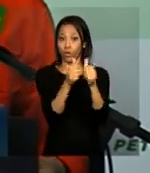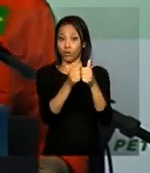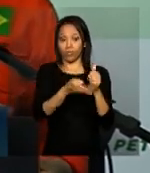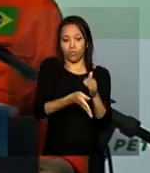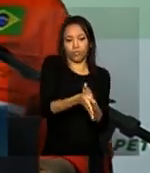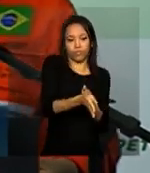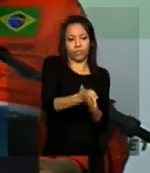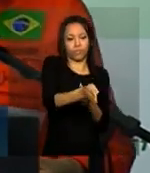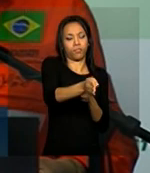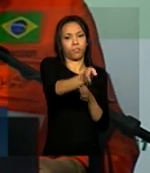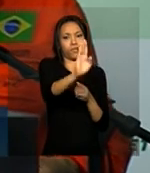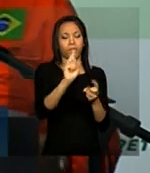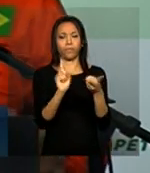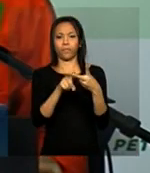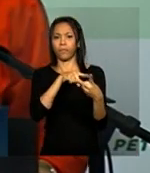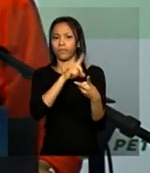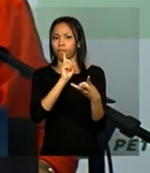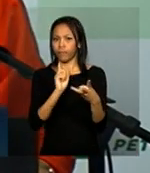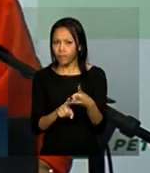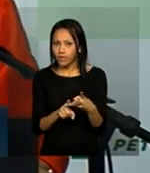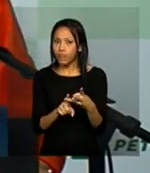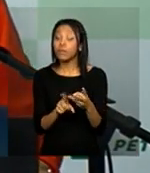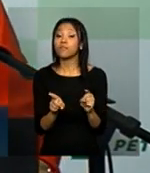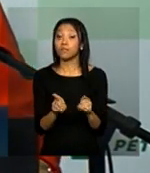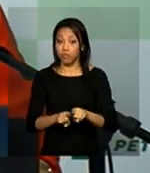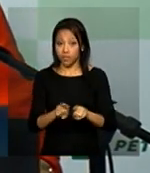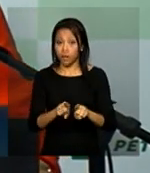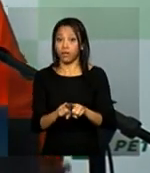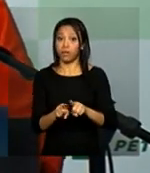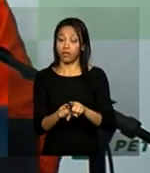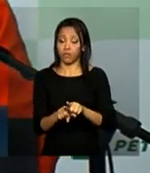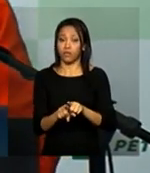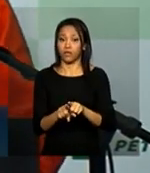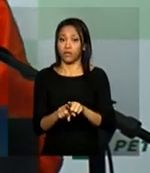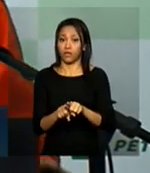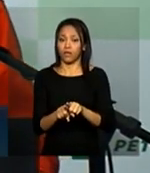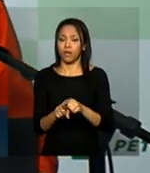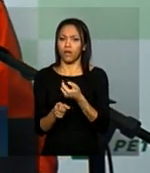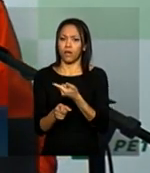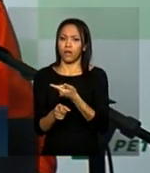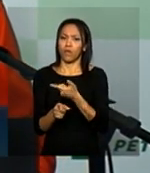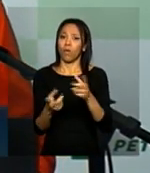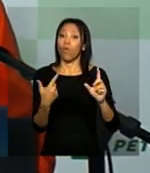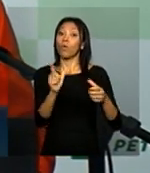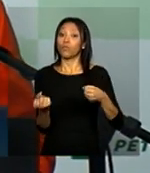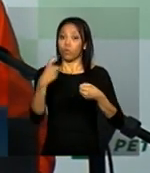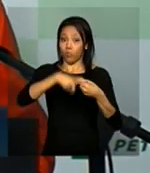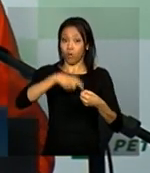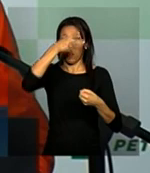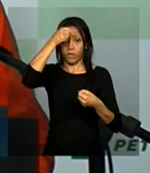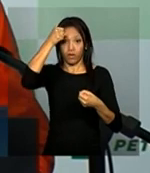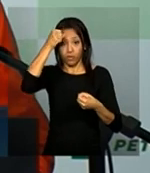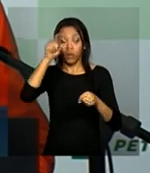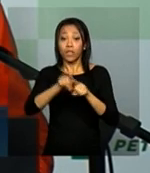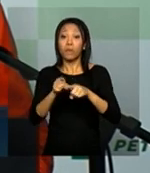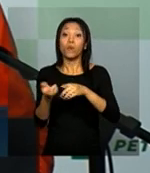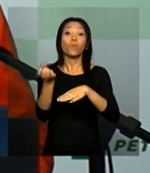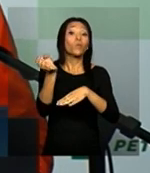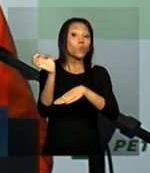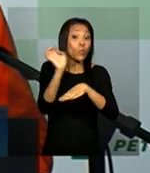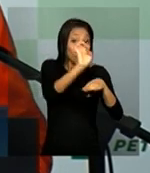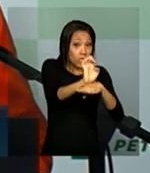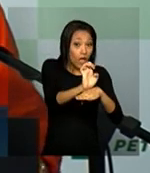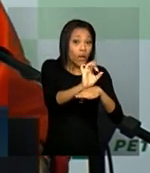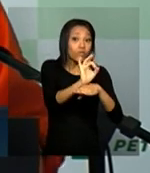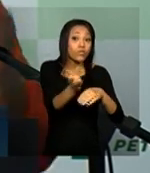ônibus e também um outro, isso com a prefeitura e com o Estado, é um